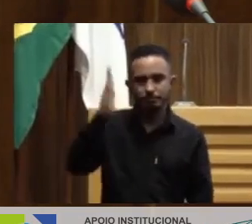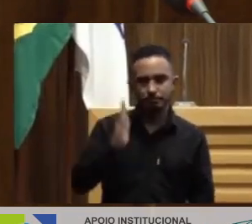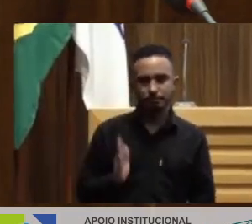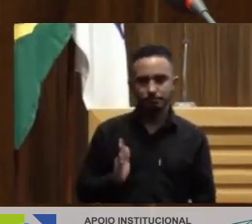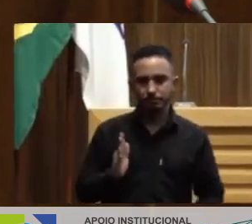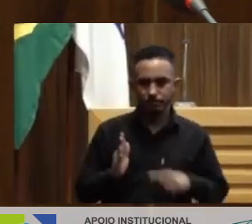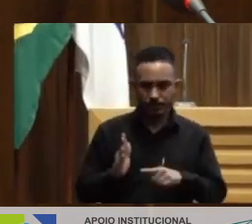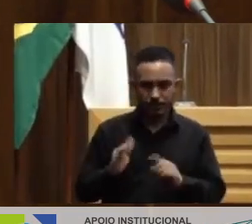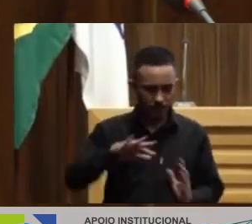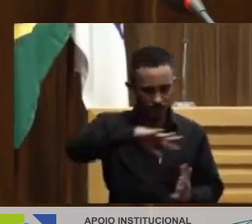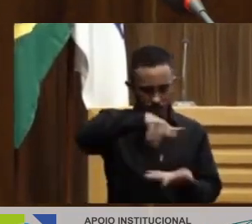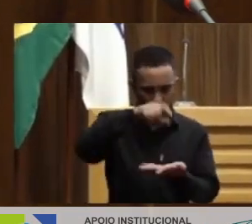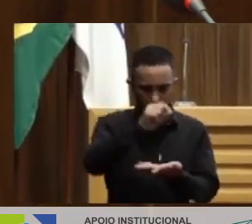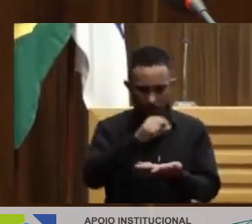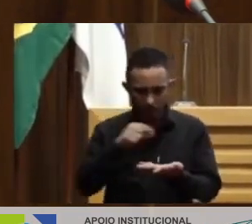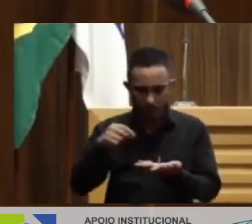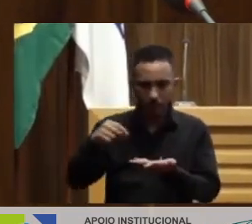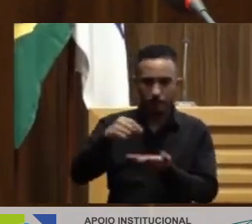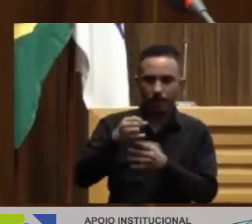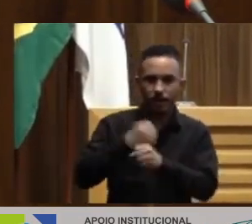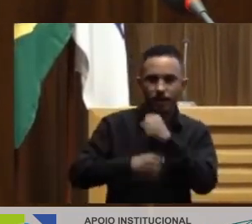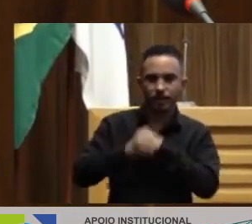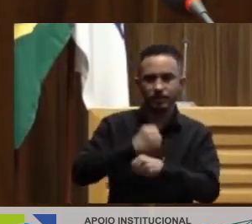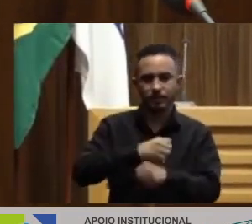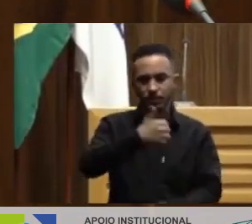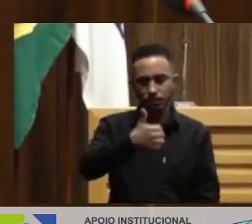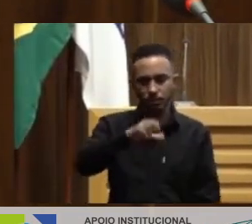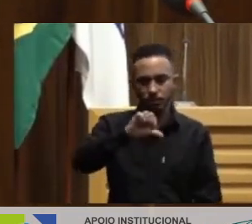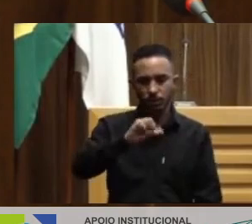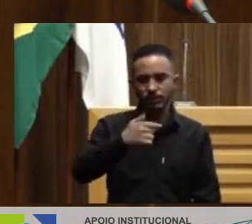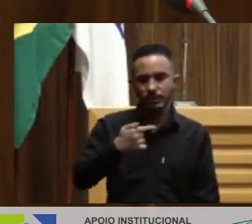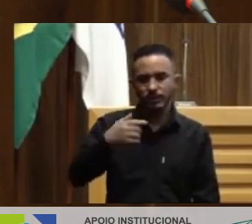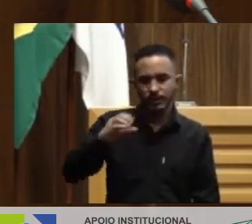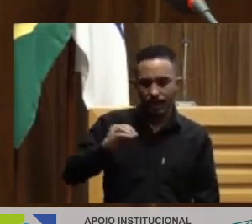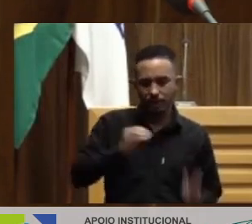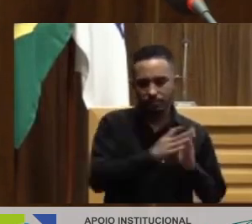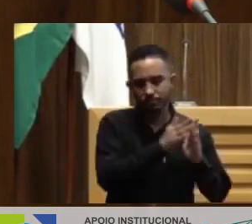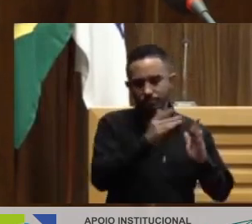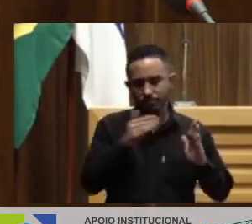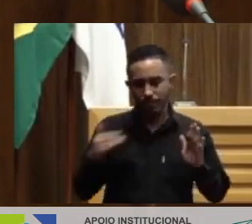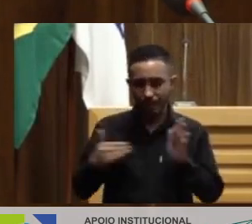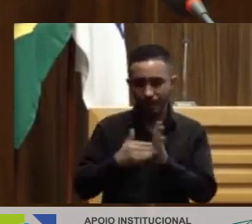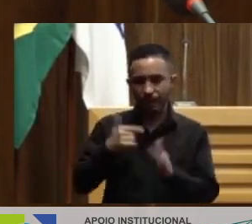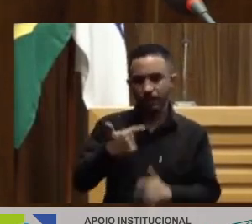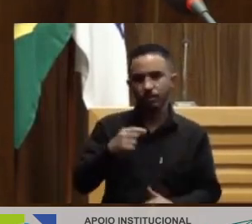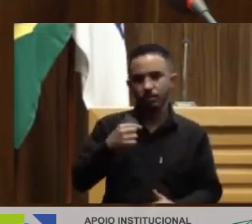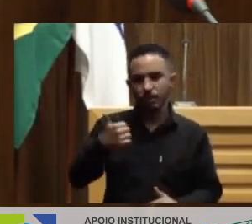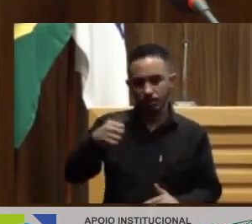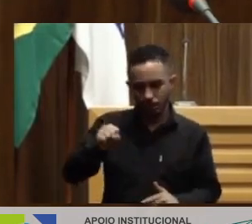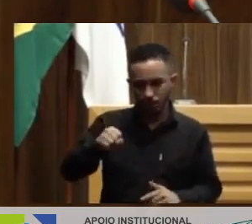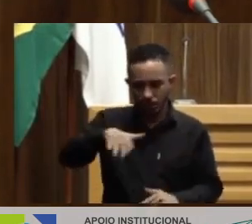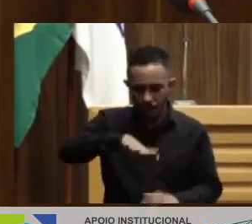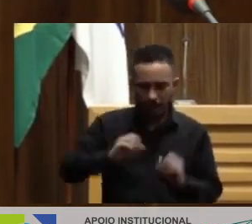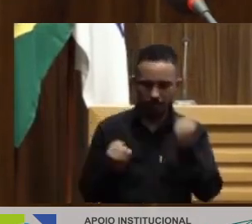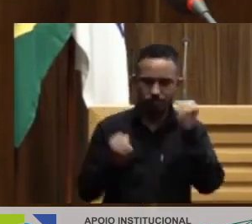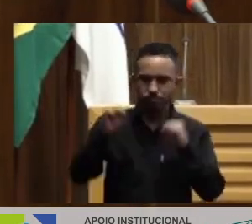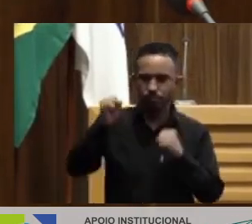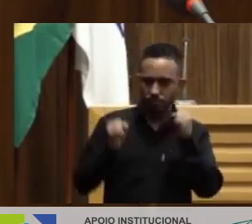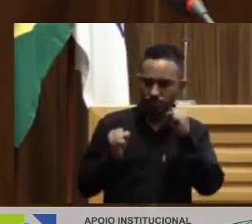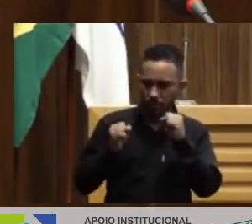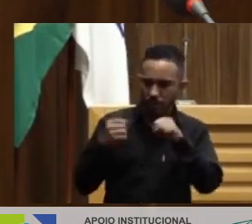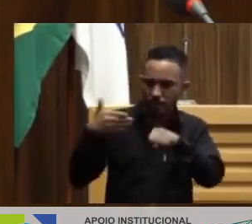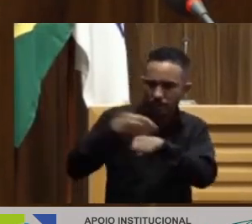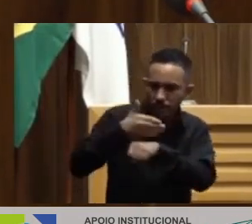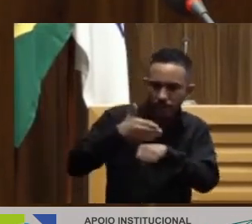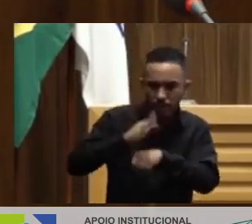No mundo, de 1970 até 2018, a indústria aumentou a sua participação no